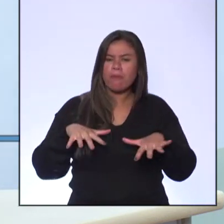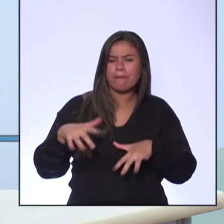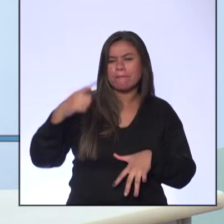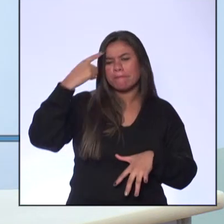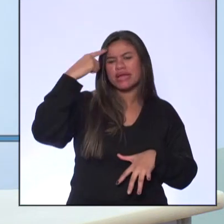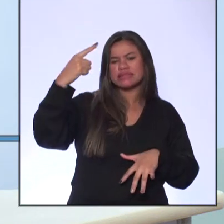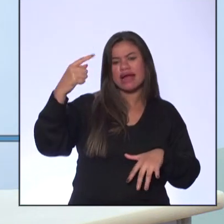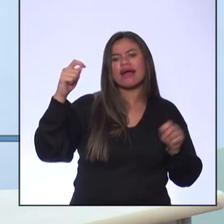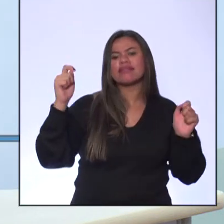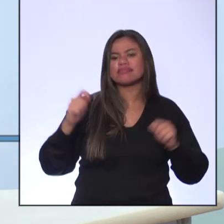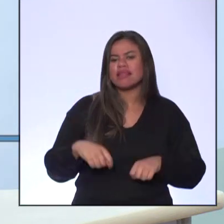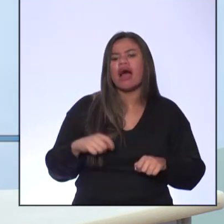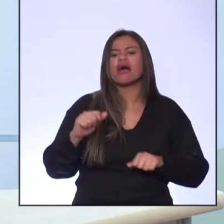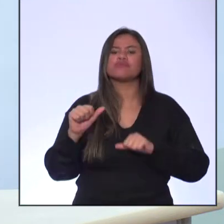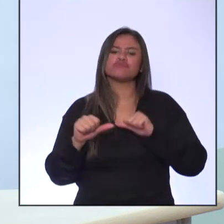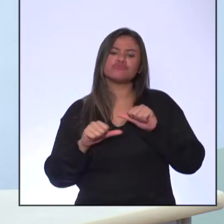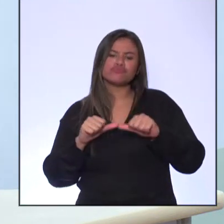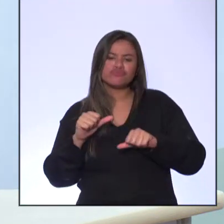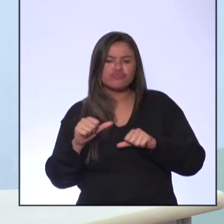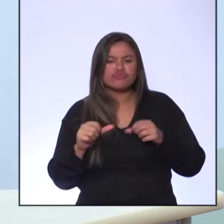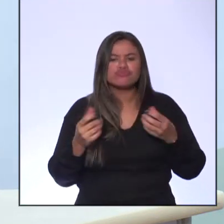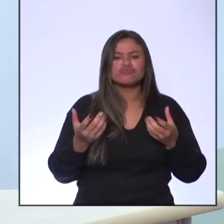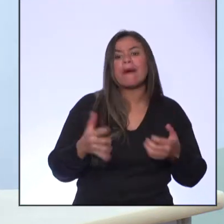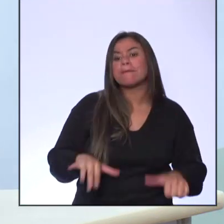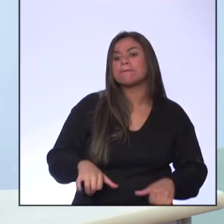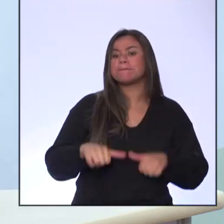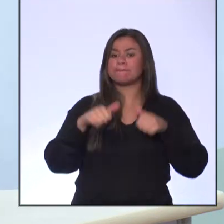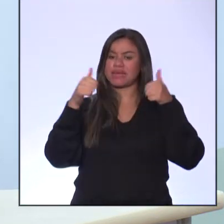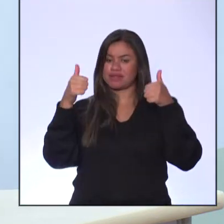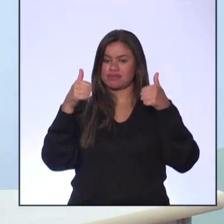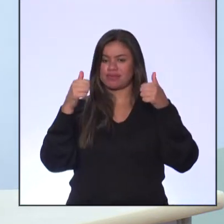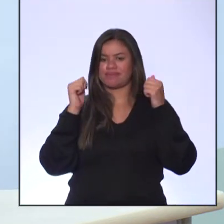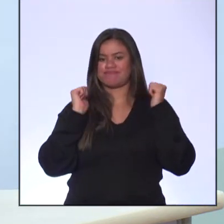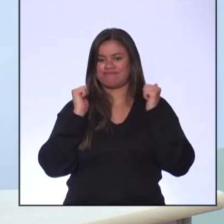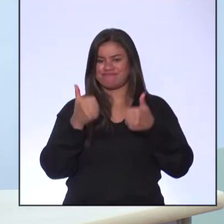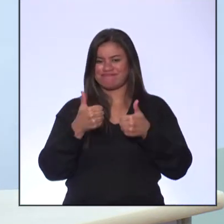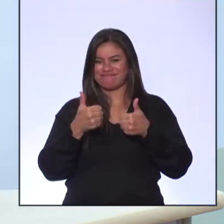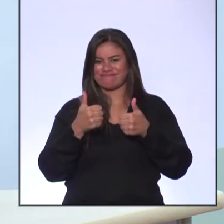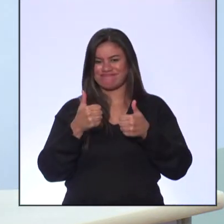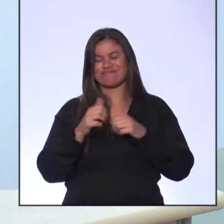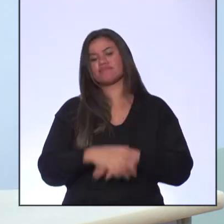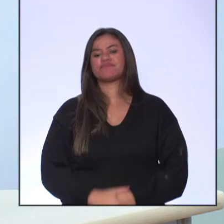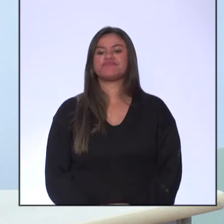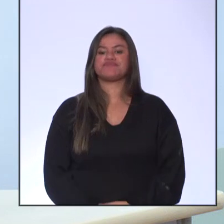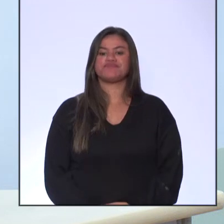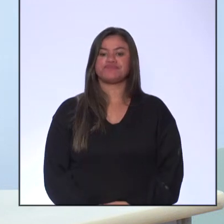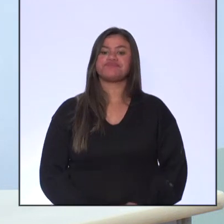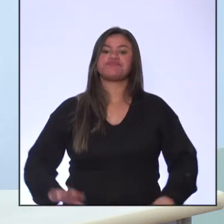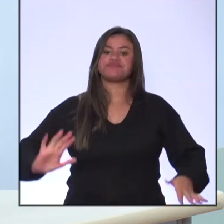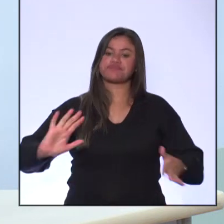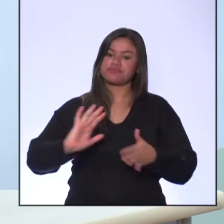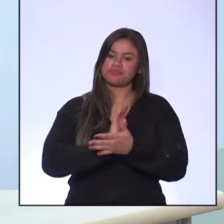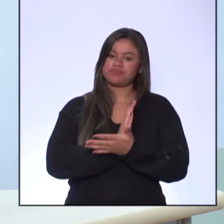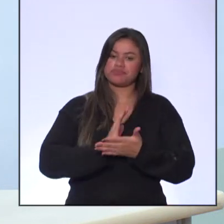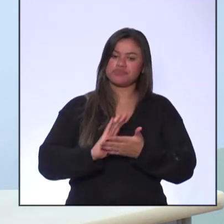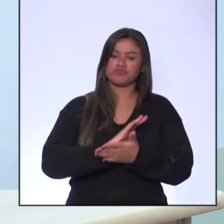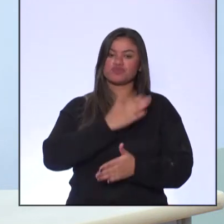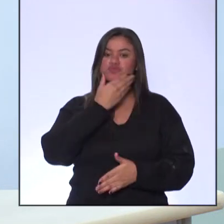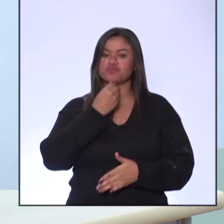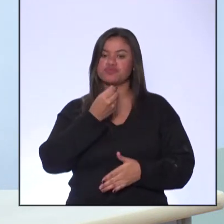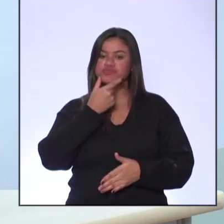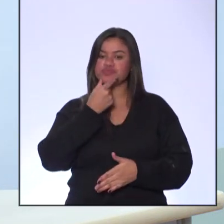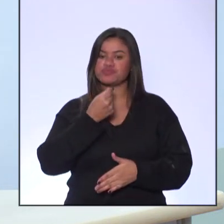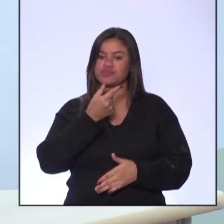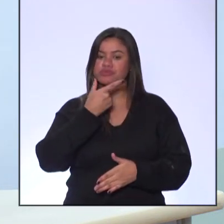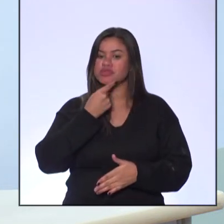é possível refinar, é possível aprimorar, tá certo? Alguns meninos aqui comentaram